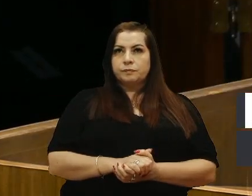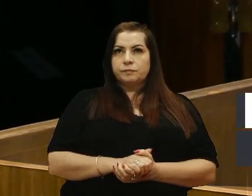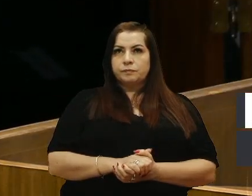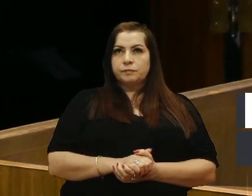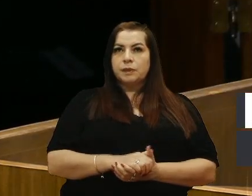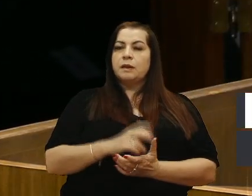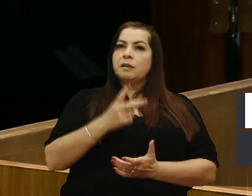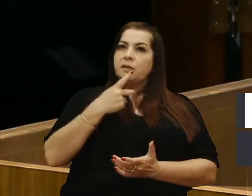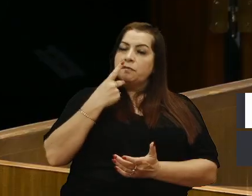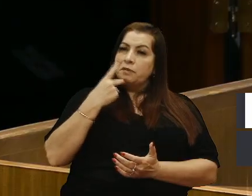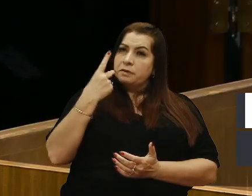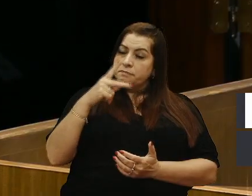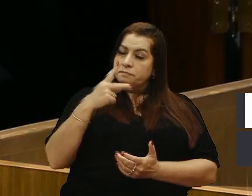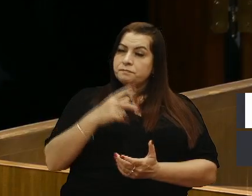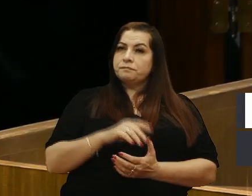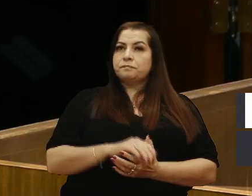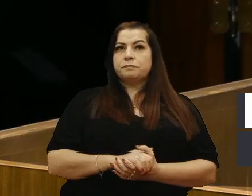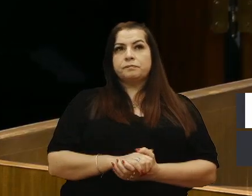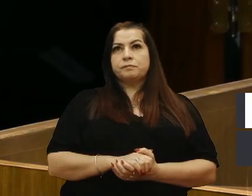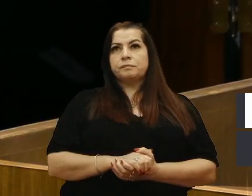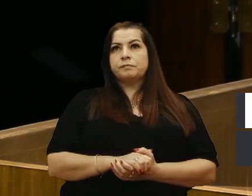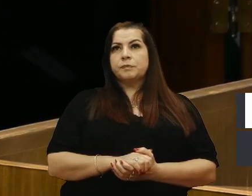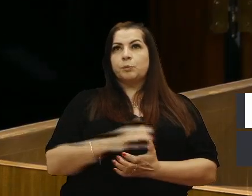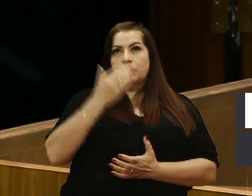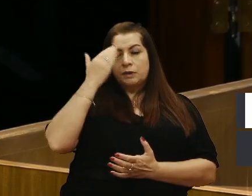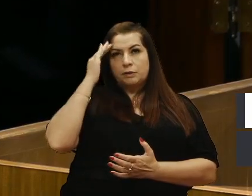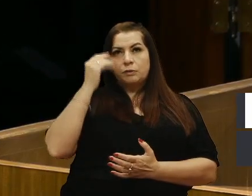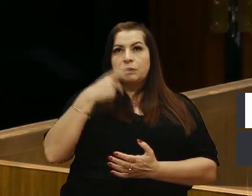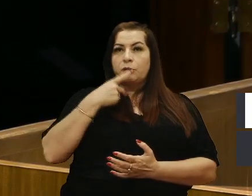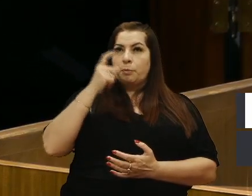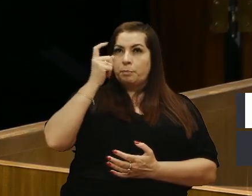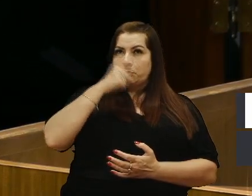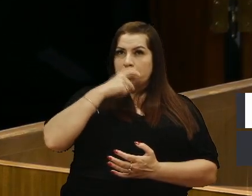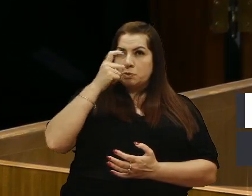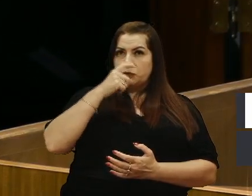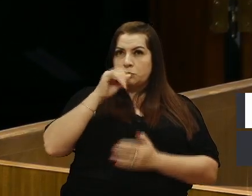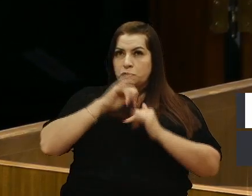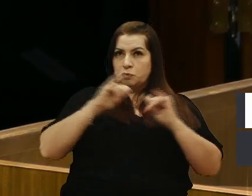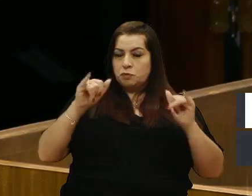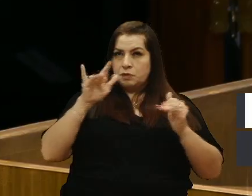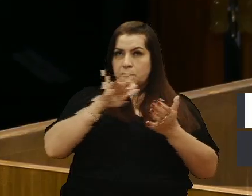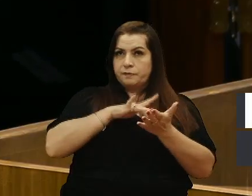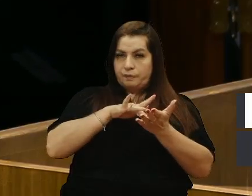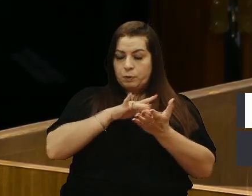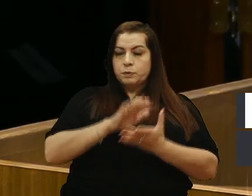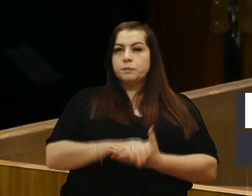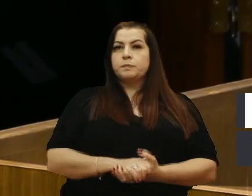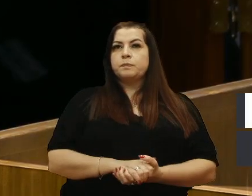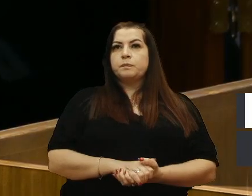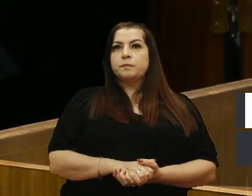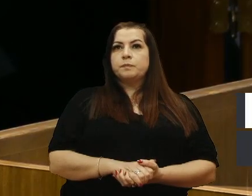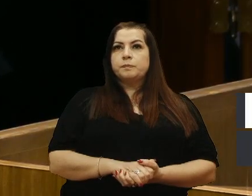na sua fala deu a entender que eu sou um mentiroso e trago notícias falsas.